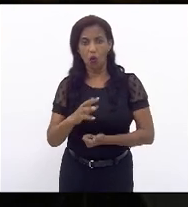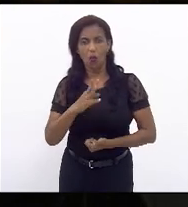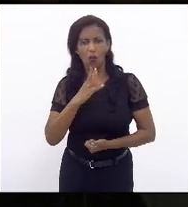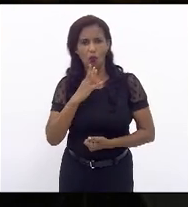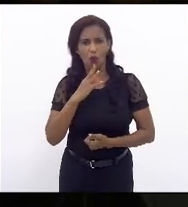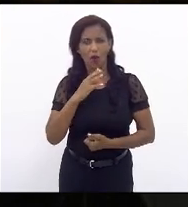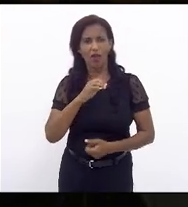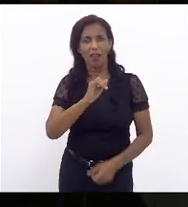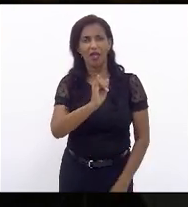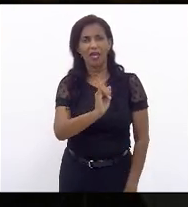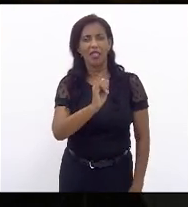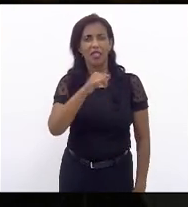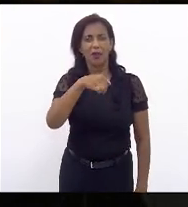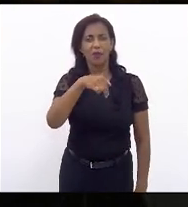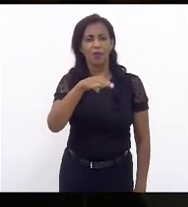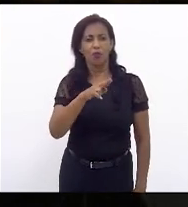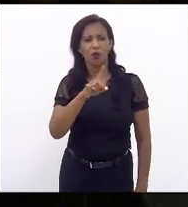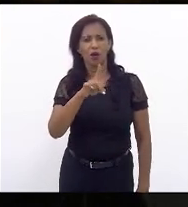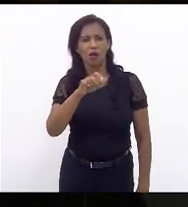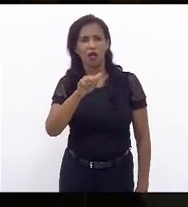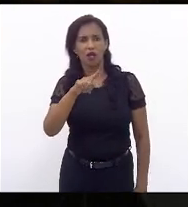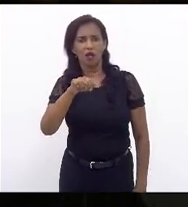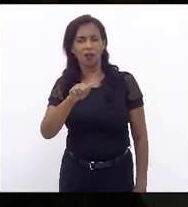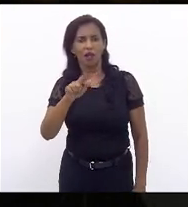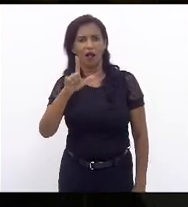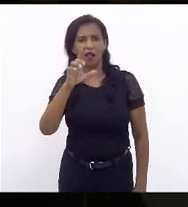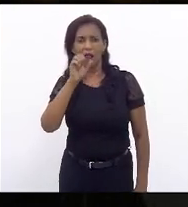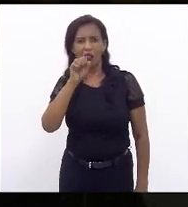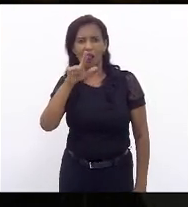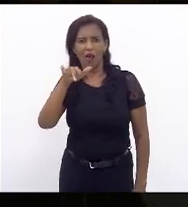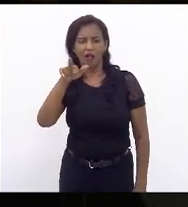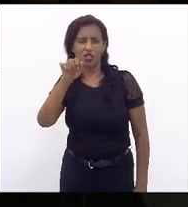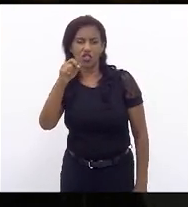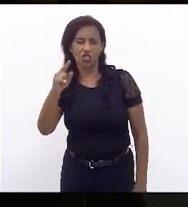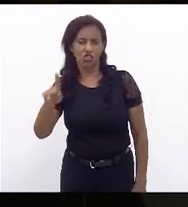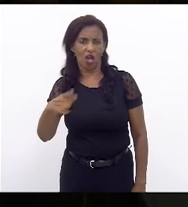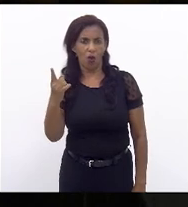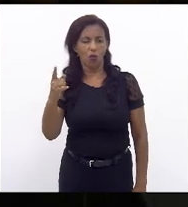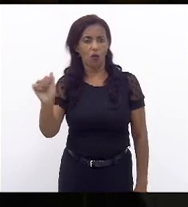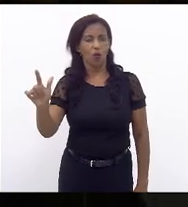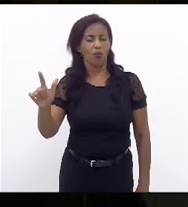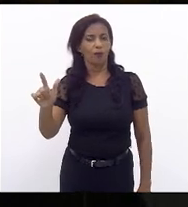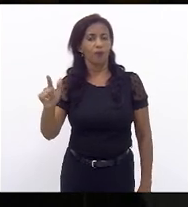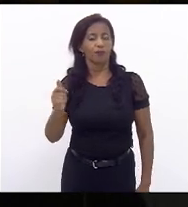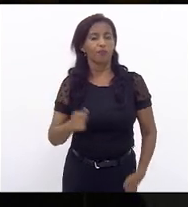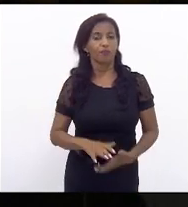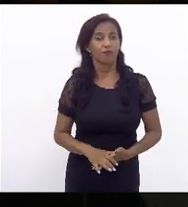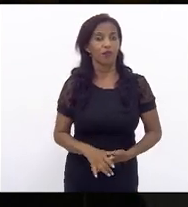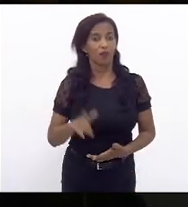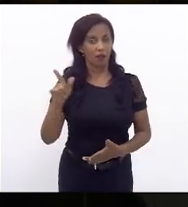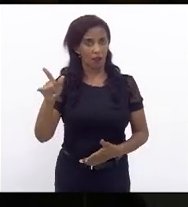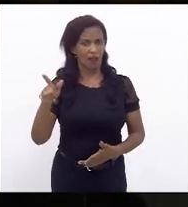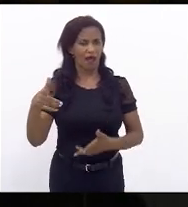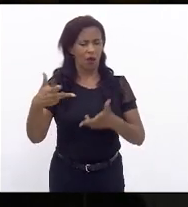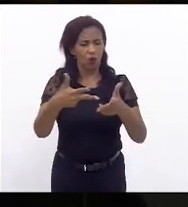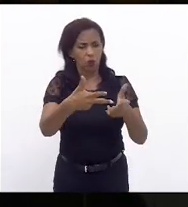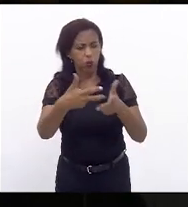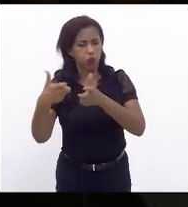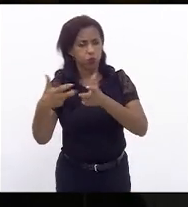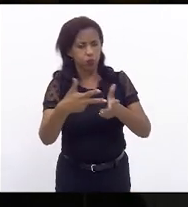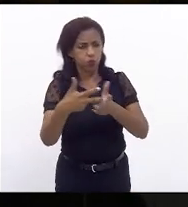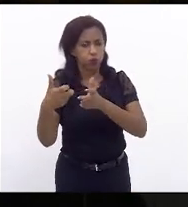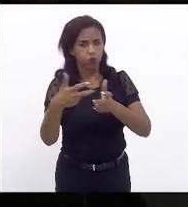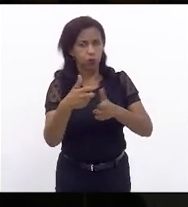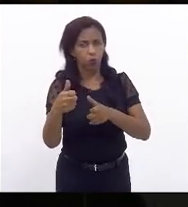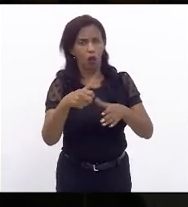sistema Imunano Laranjal, com a estação de tratamento em Laranjal, e a captação